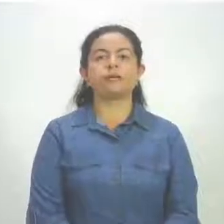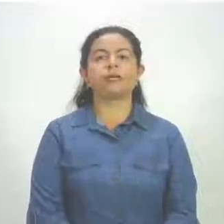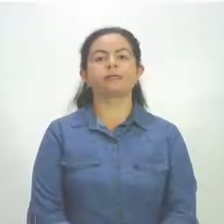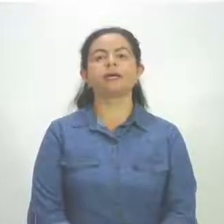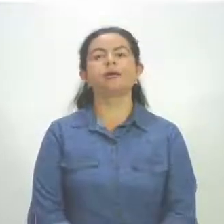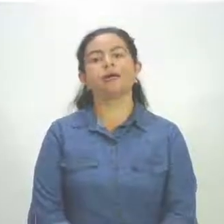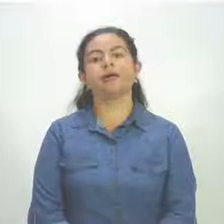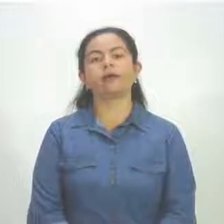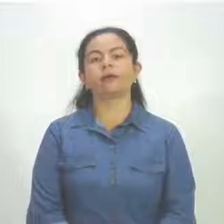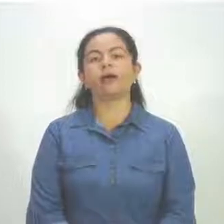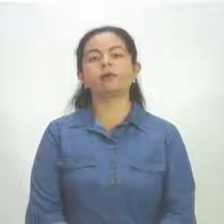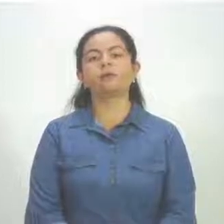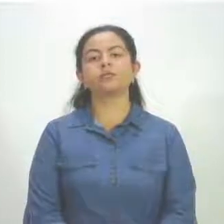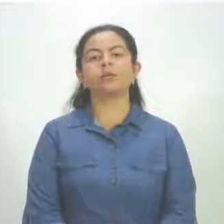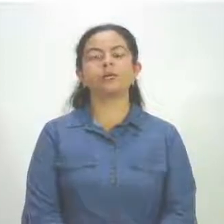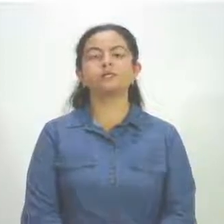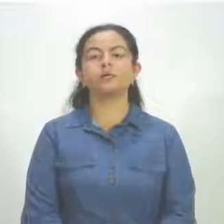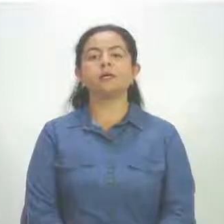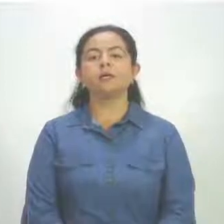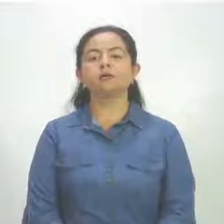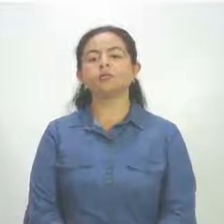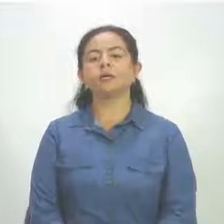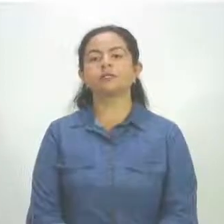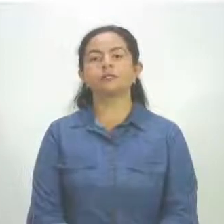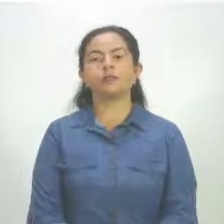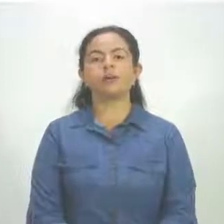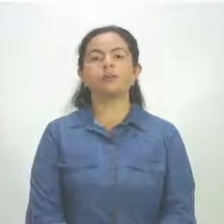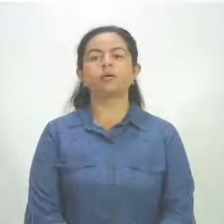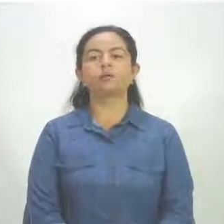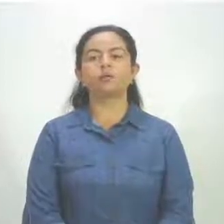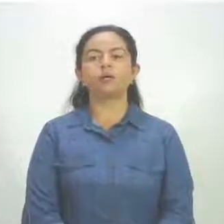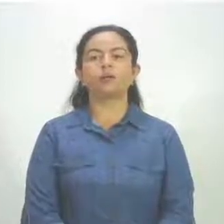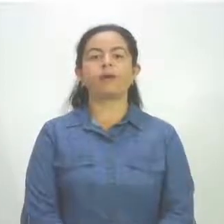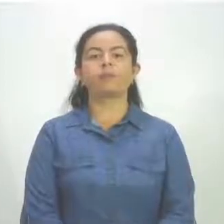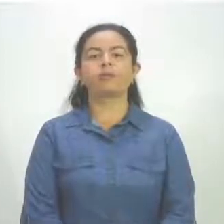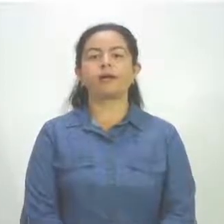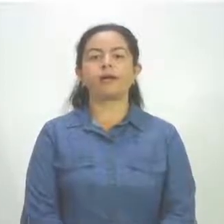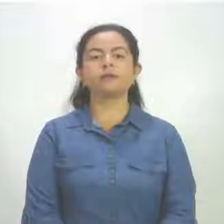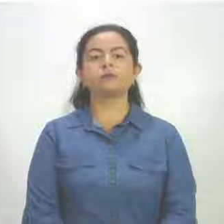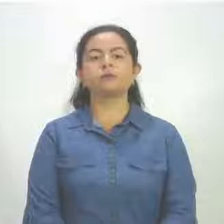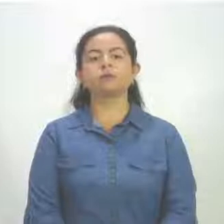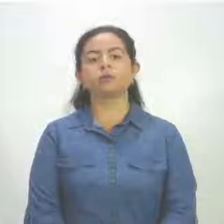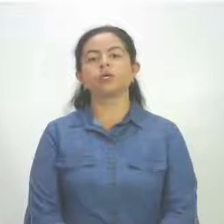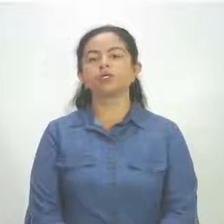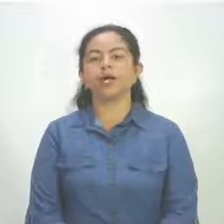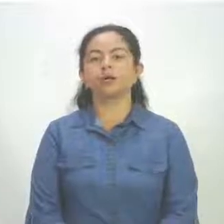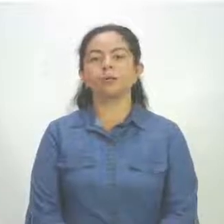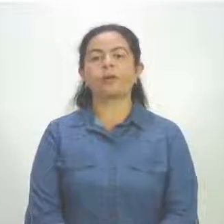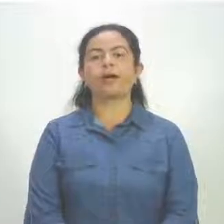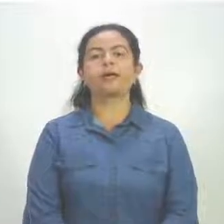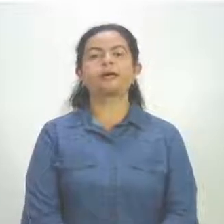da experiência, é relatar uma experiência com discentes do primeiro ano do ensino médio integrado do curso